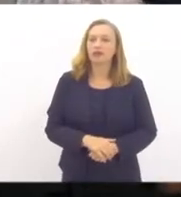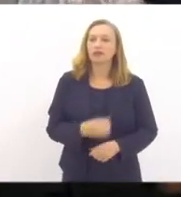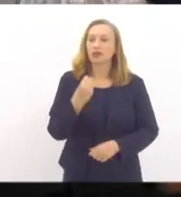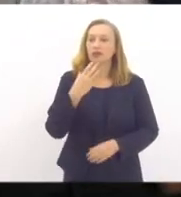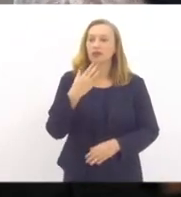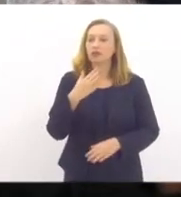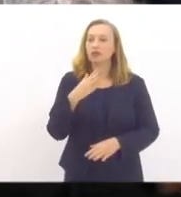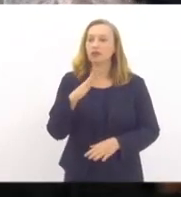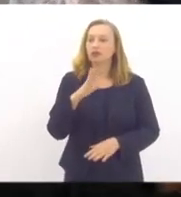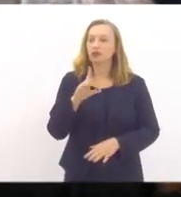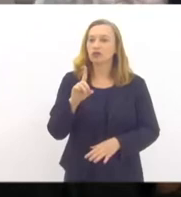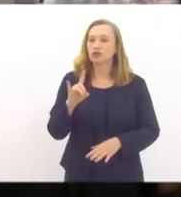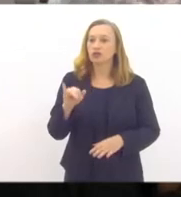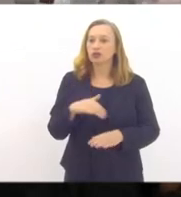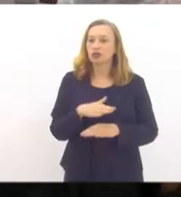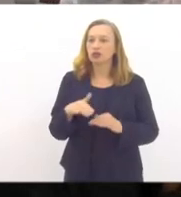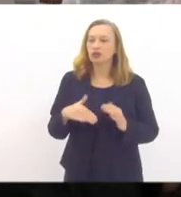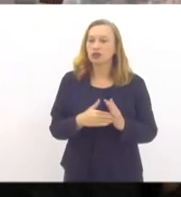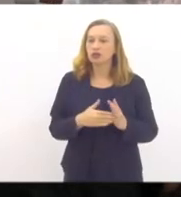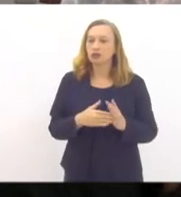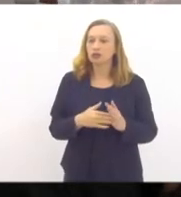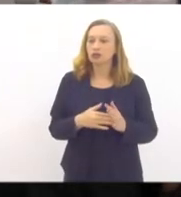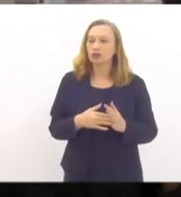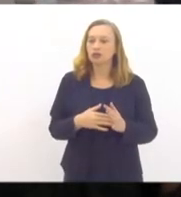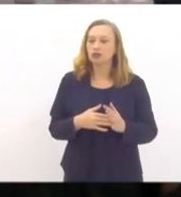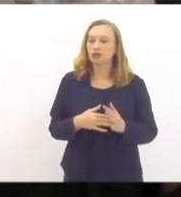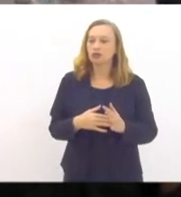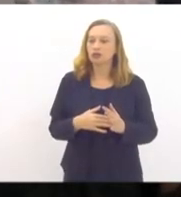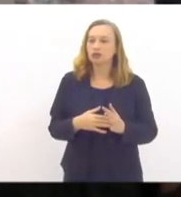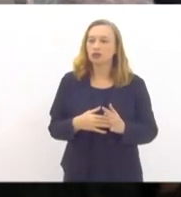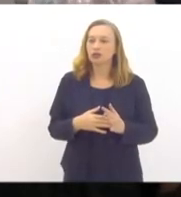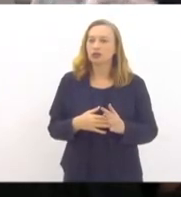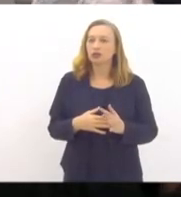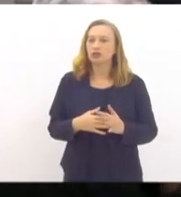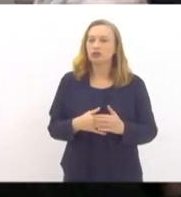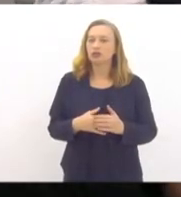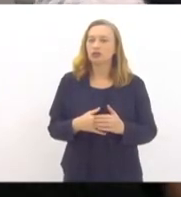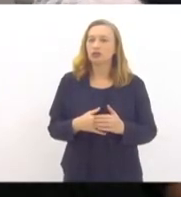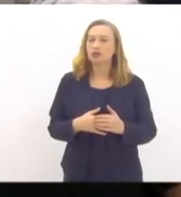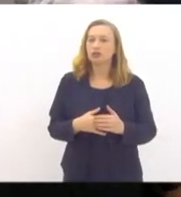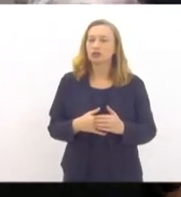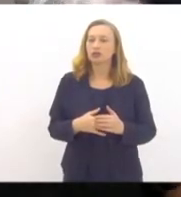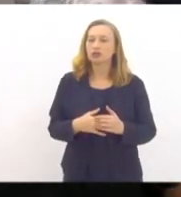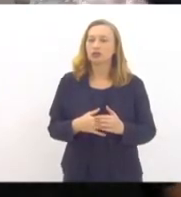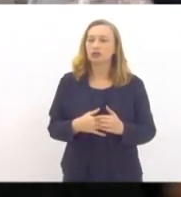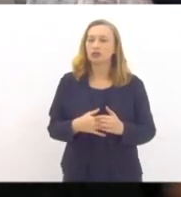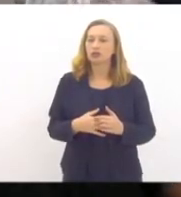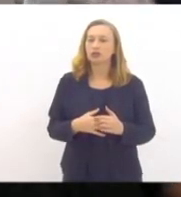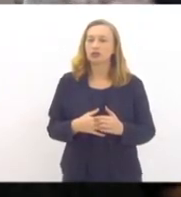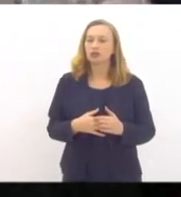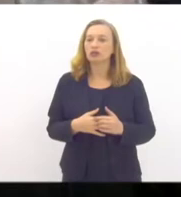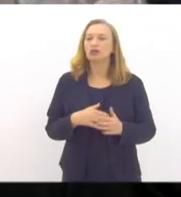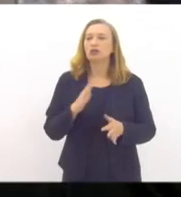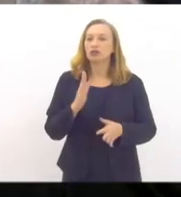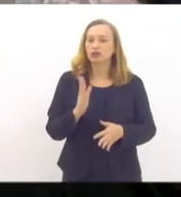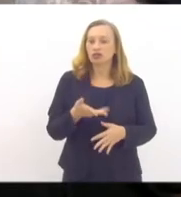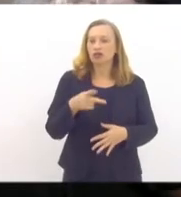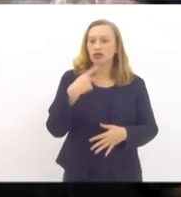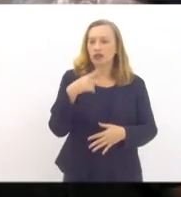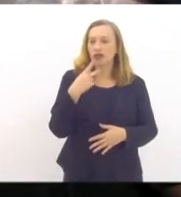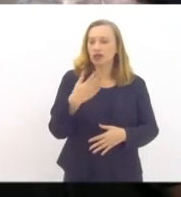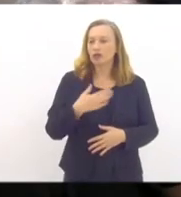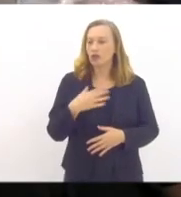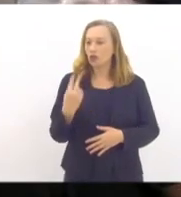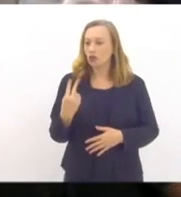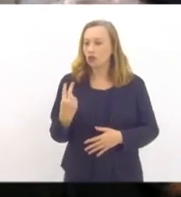todas. Tá funcionando esse microfone? Acho que não. Bom, tá? Tá funcionando. Como todos falaram, o meu